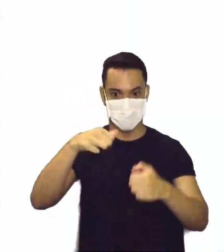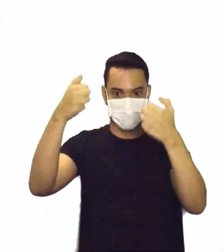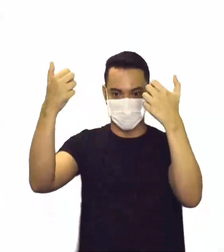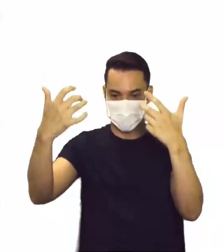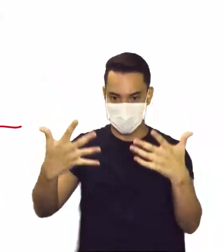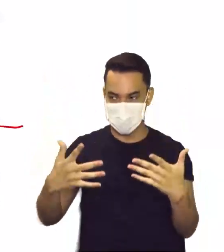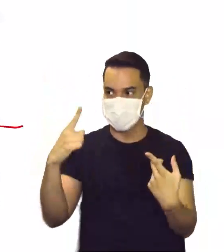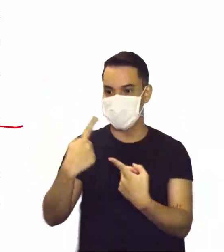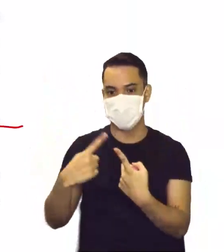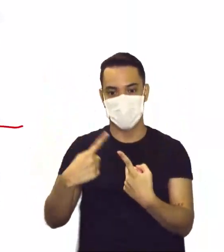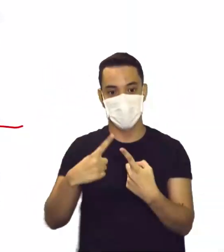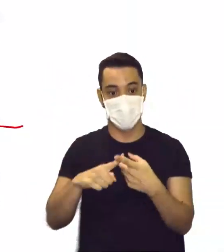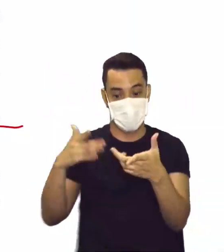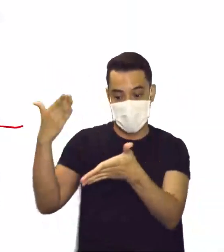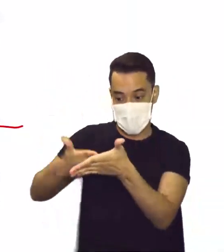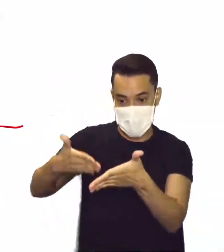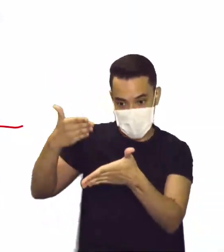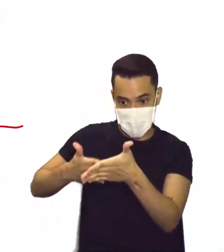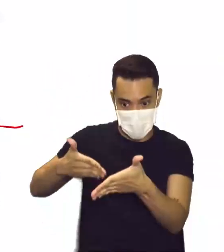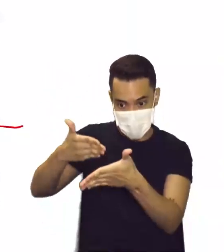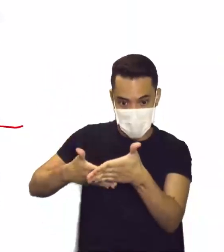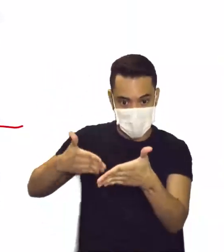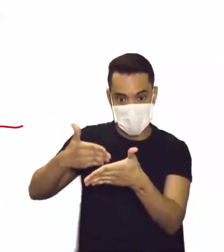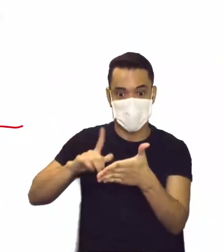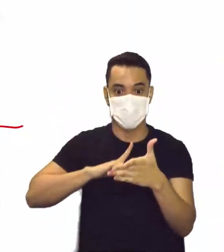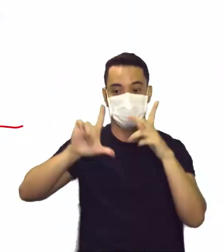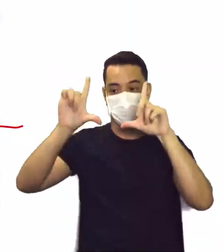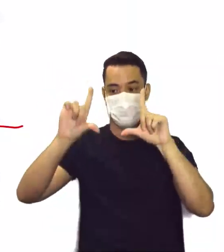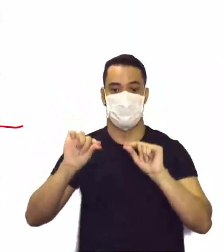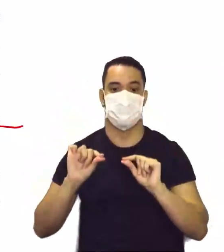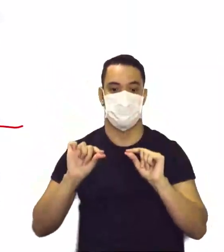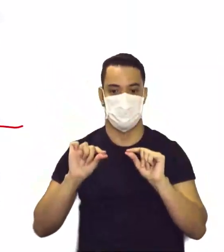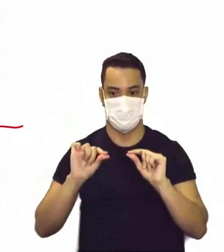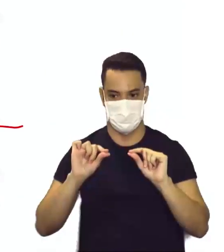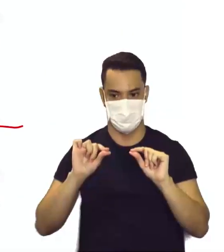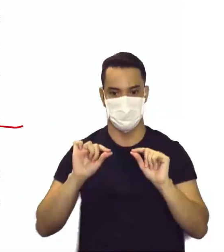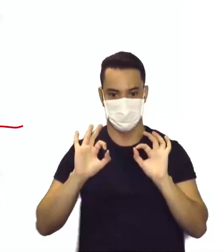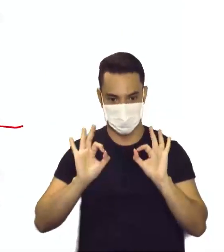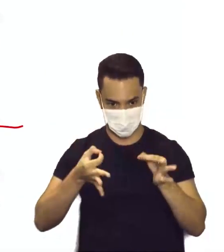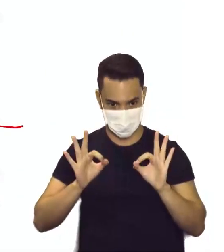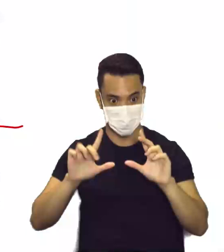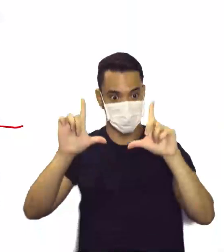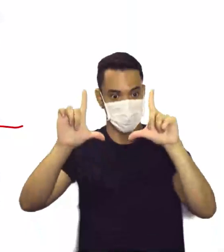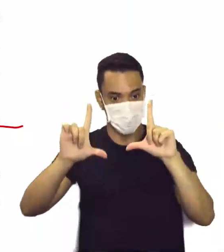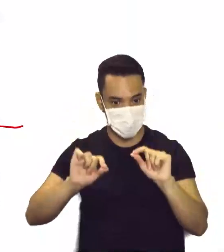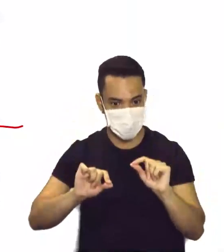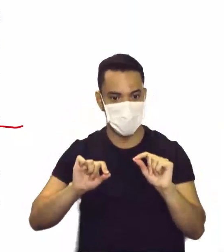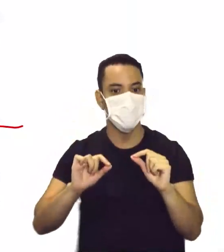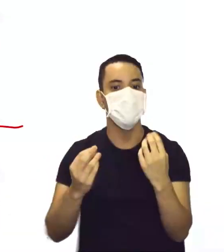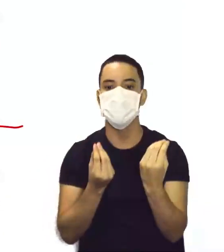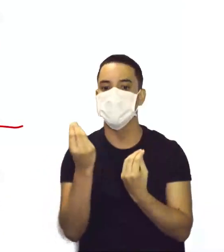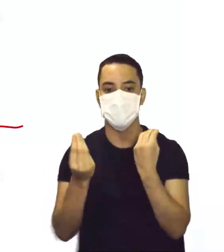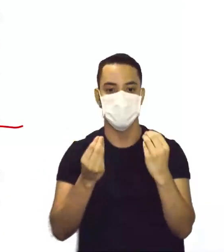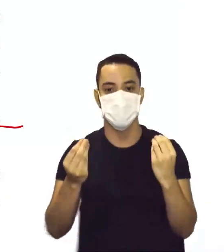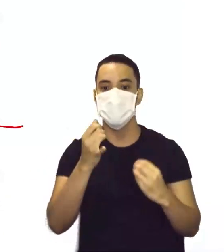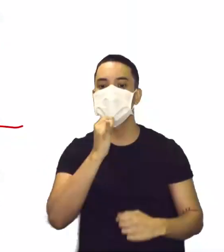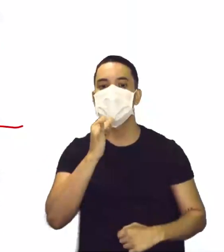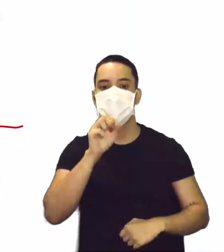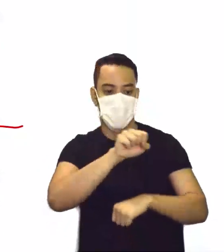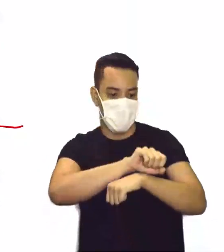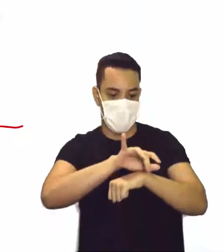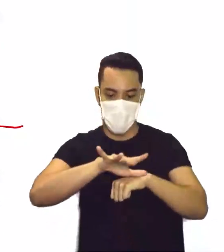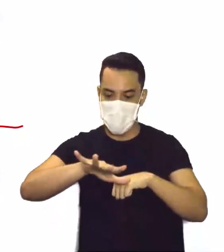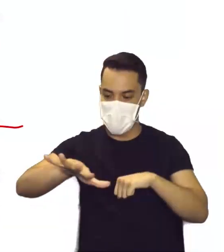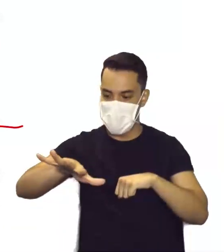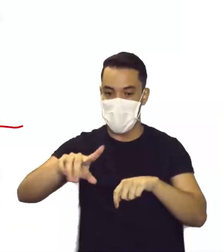são isolantes elétricos, eles possuem baixa, certo? Baixa condutividade elétrica. O que eles têm